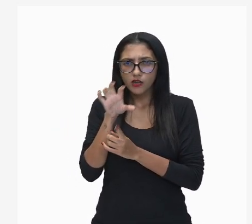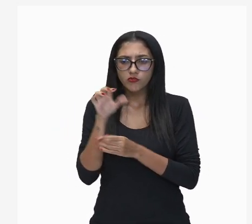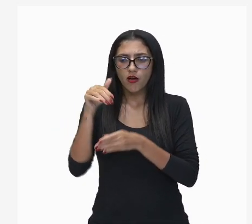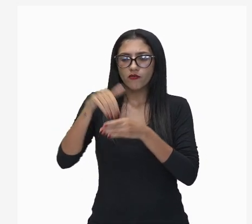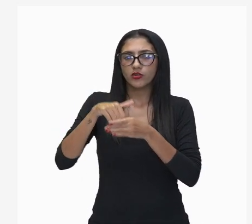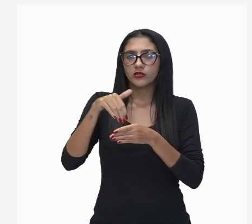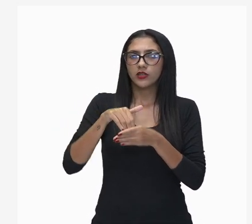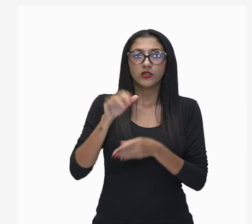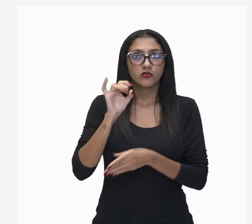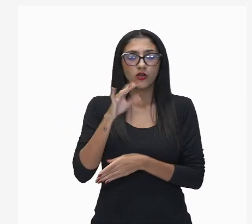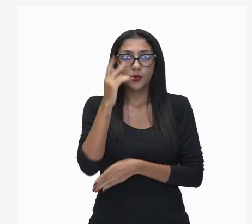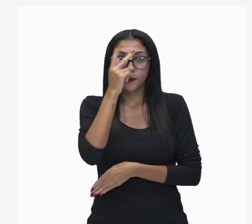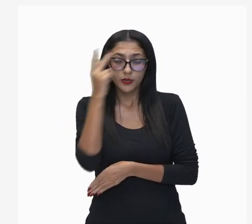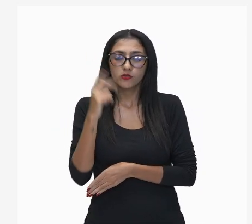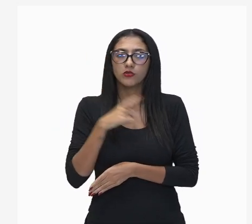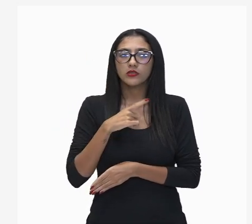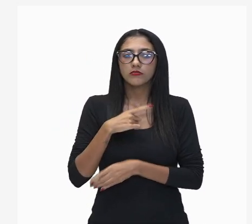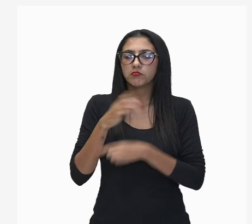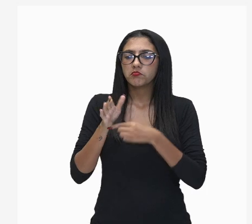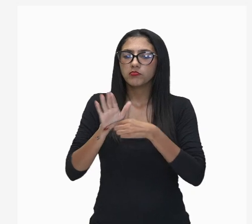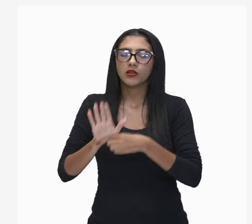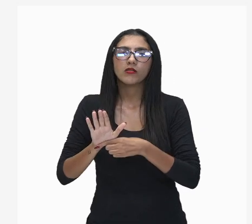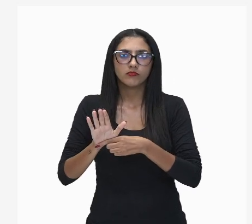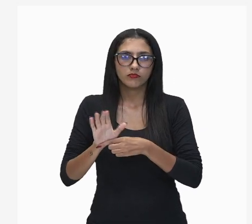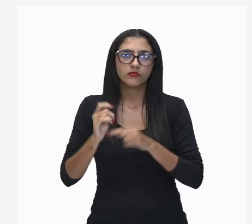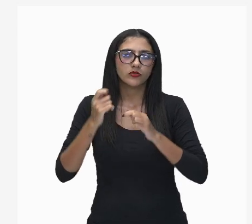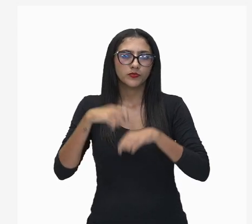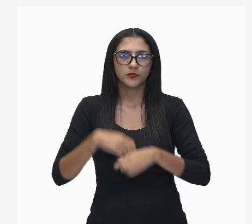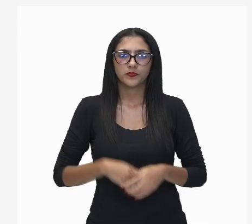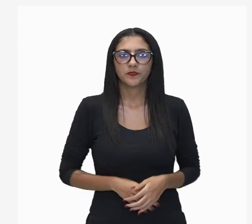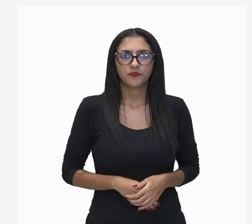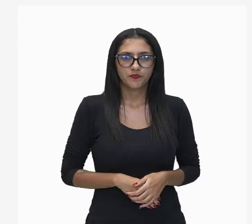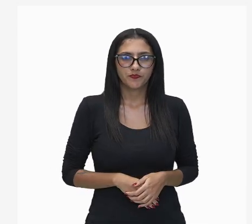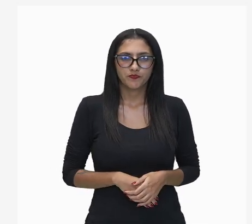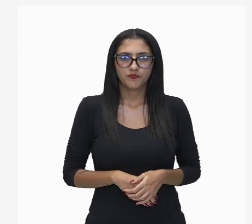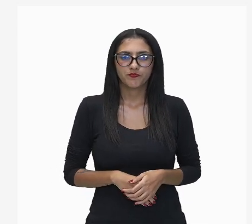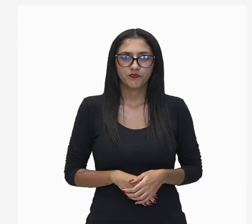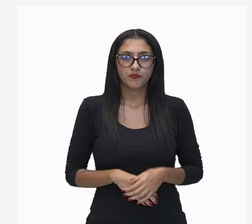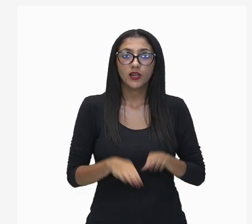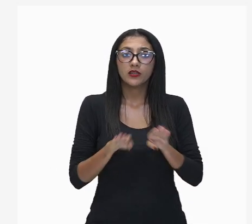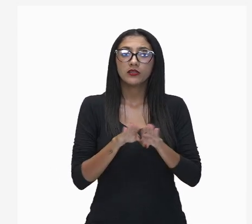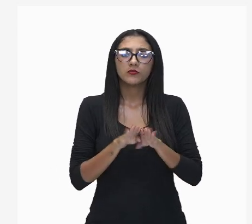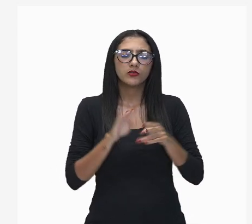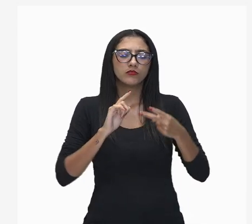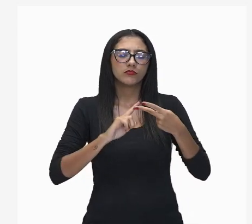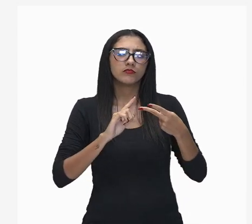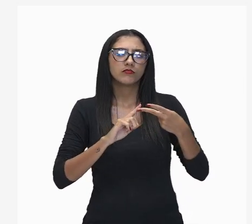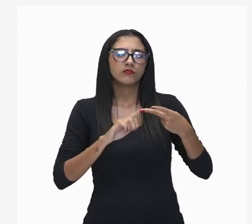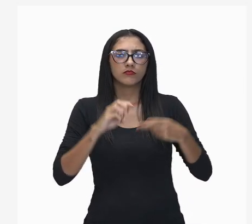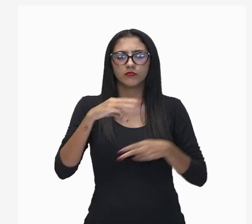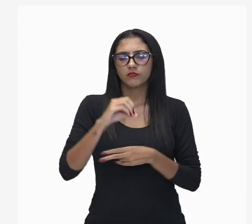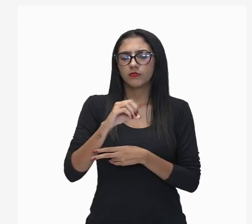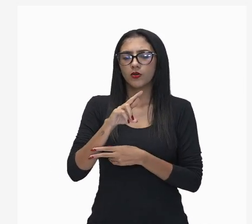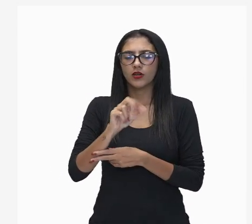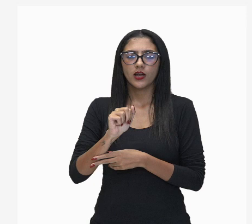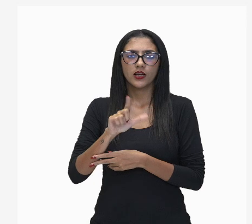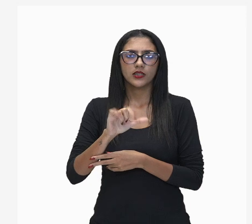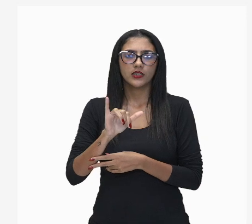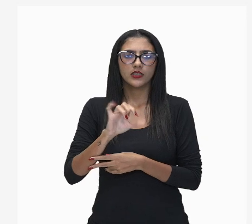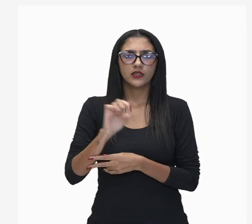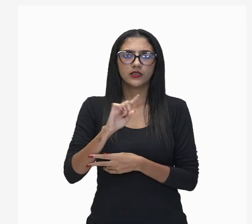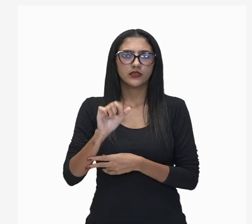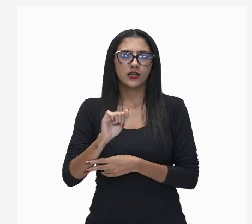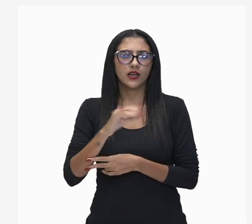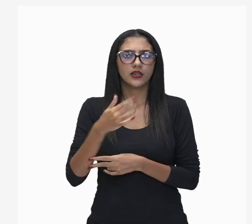nas pessoas que eram indicadas pelos coronéis. Há também a questão da defesa da moralização da administração